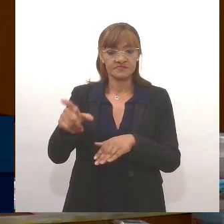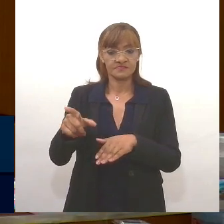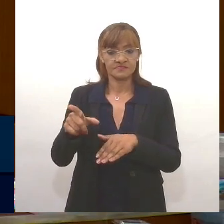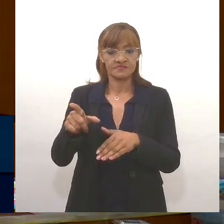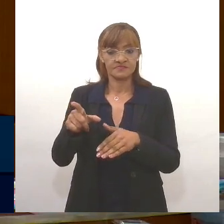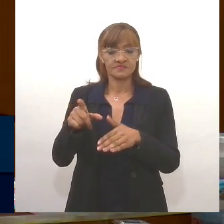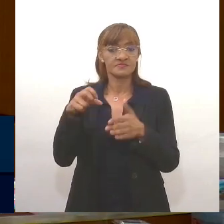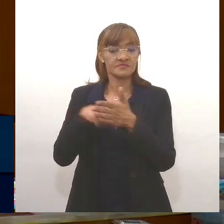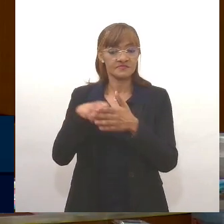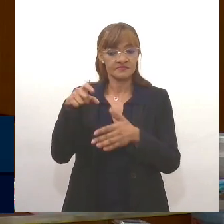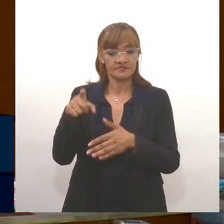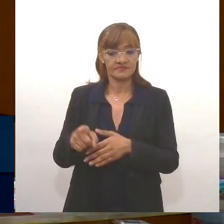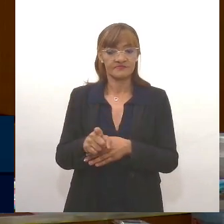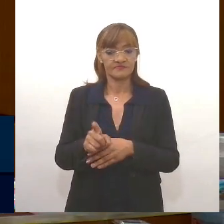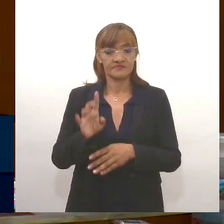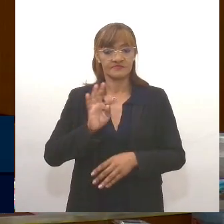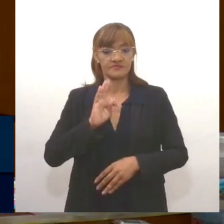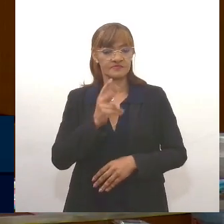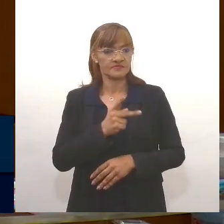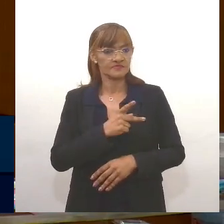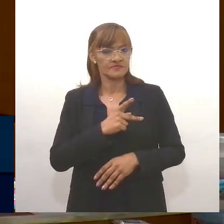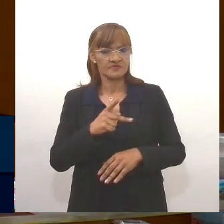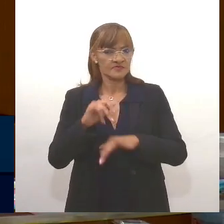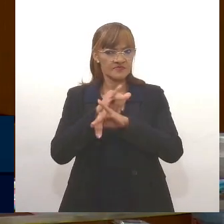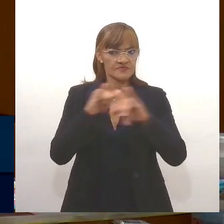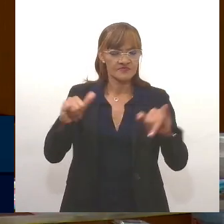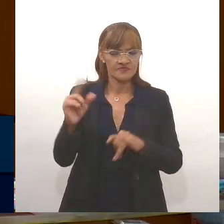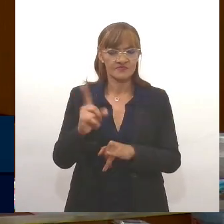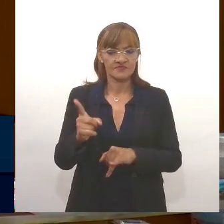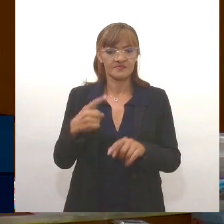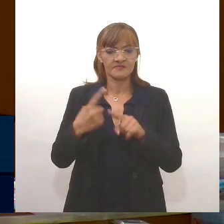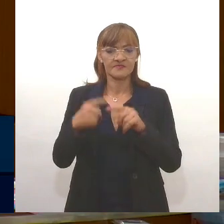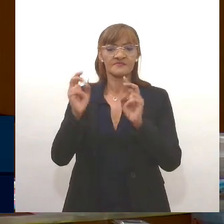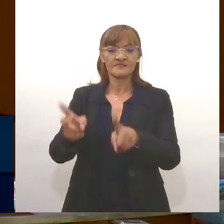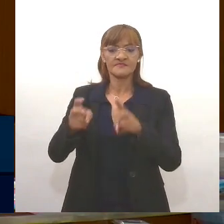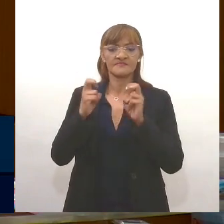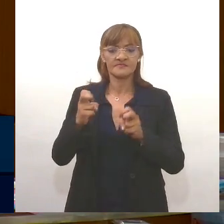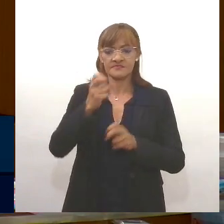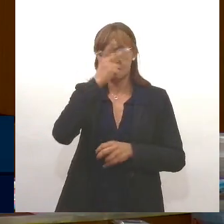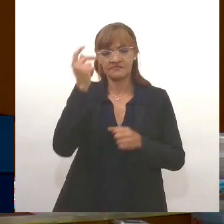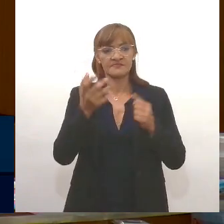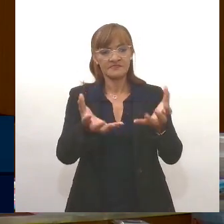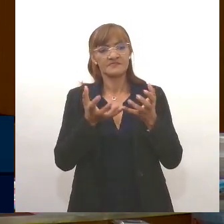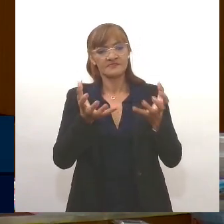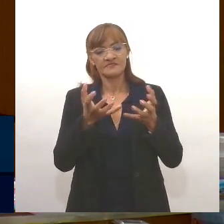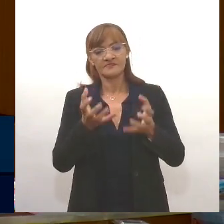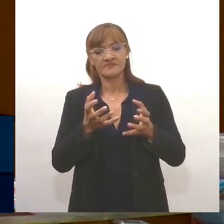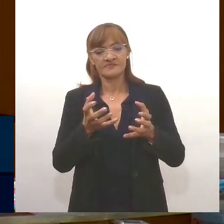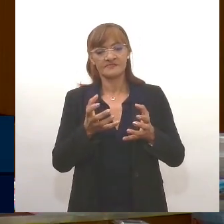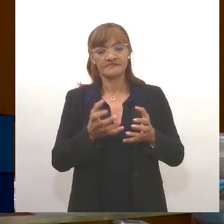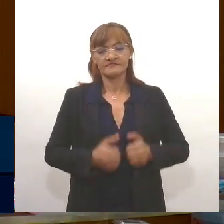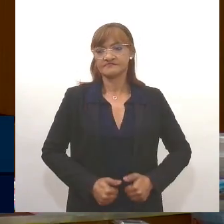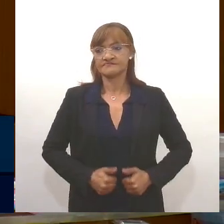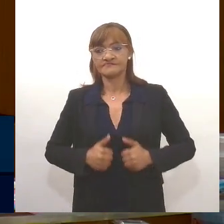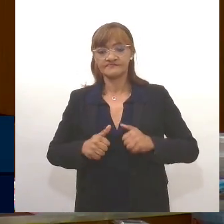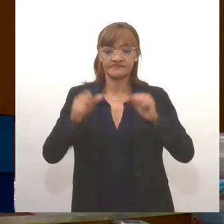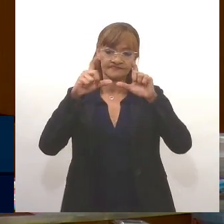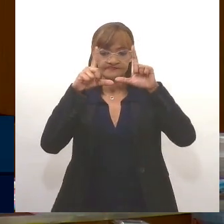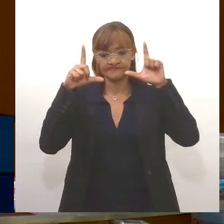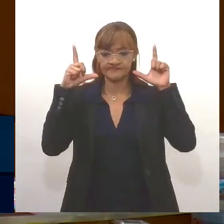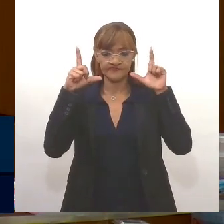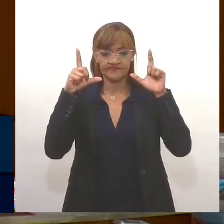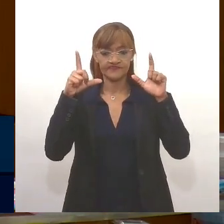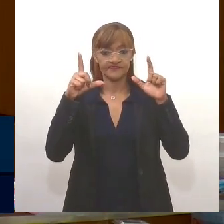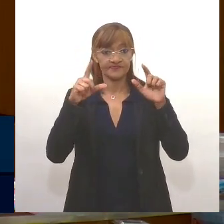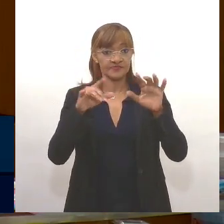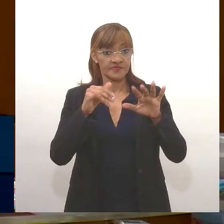divulgo porque eu percebo que essas pessoas querem Isso se colocar no lugar dizem que somos nós pessoas